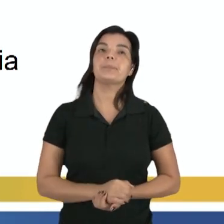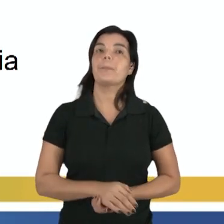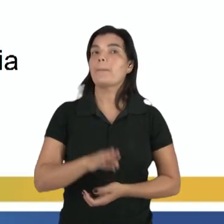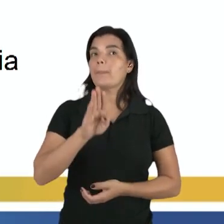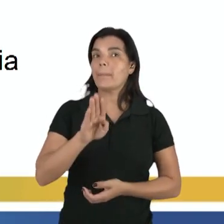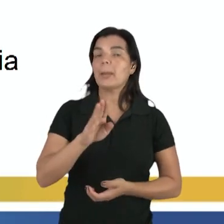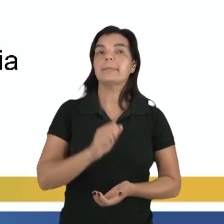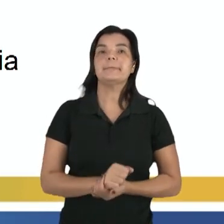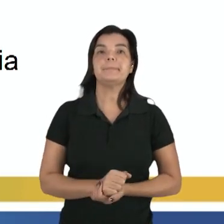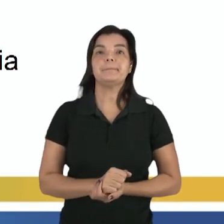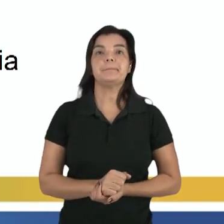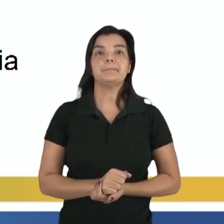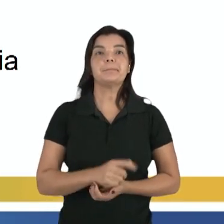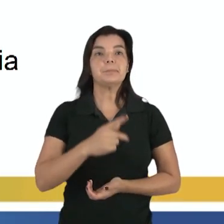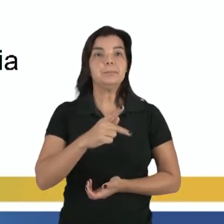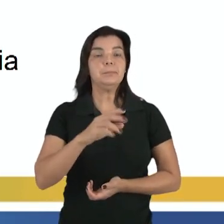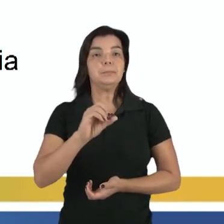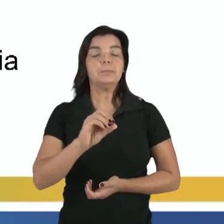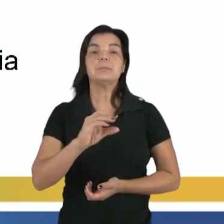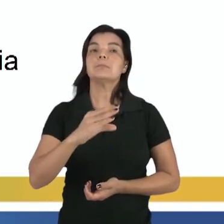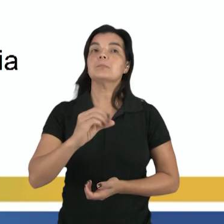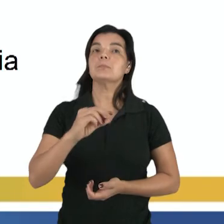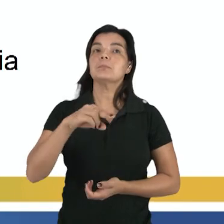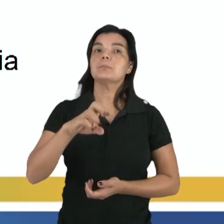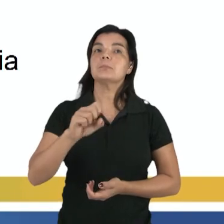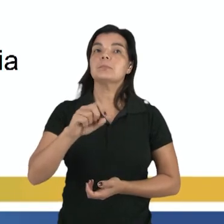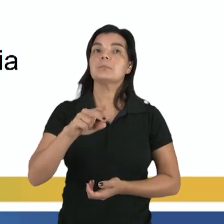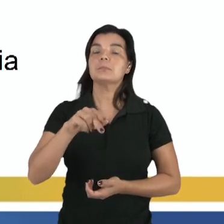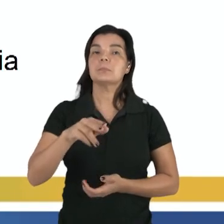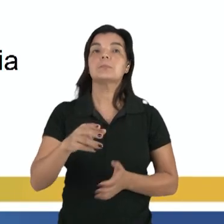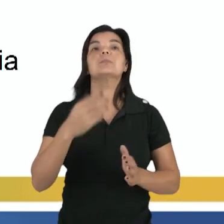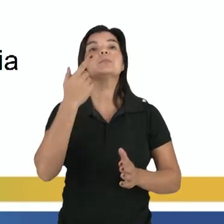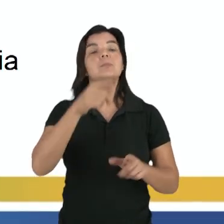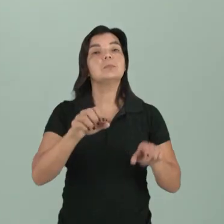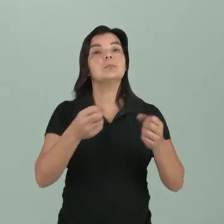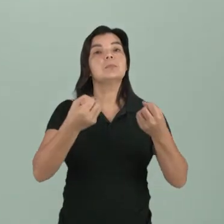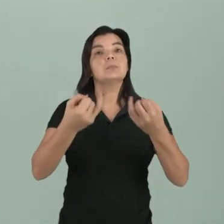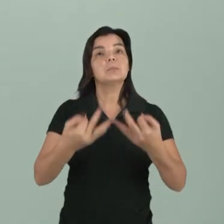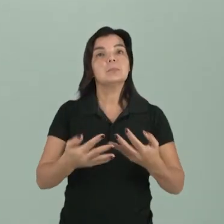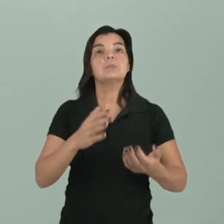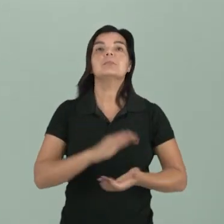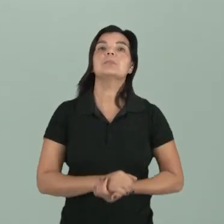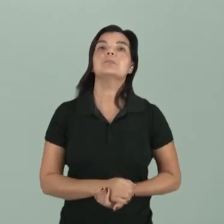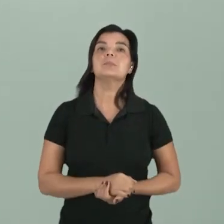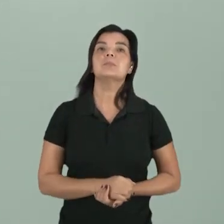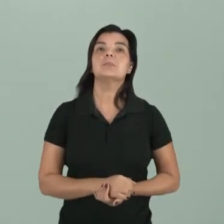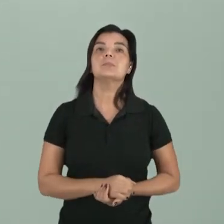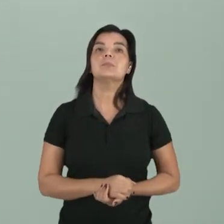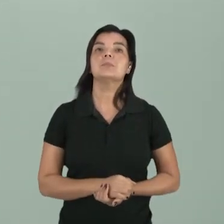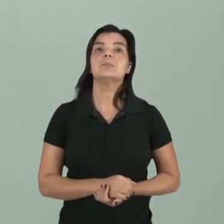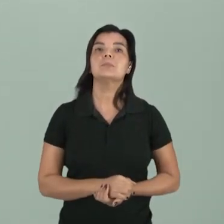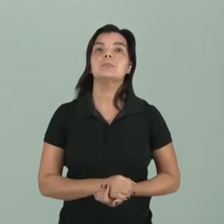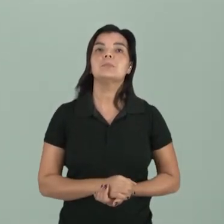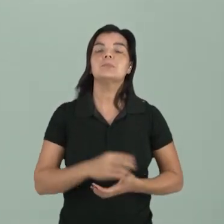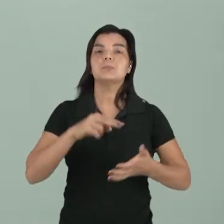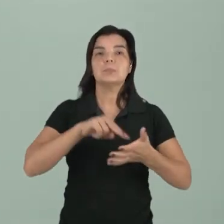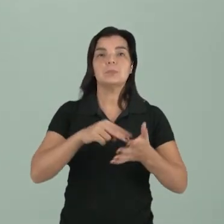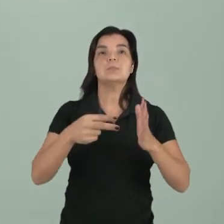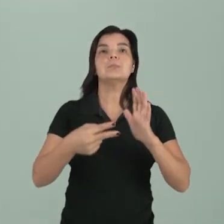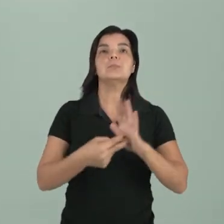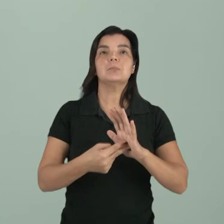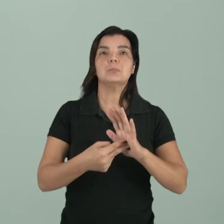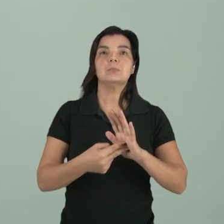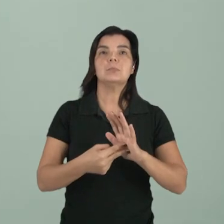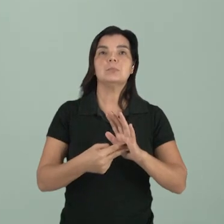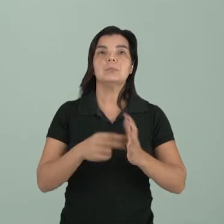é a letra B. Esse por conseguinte, ele compromete a o nosso